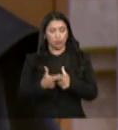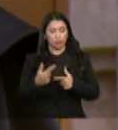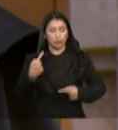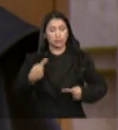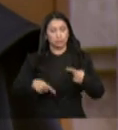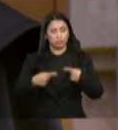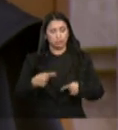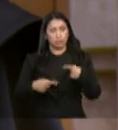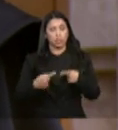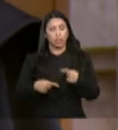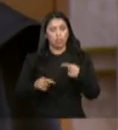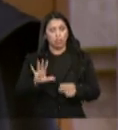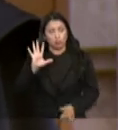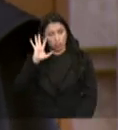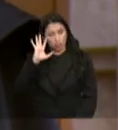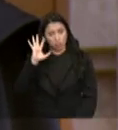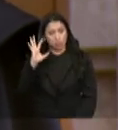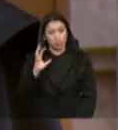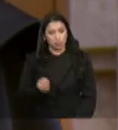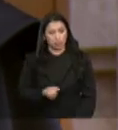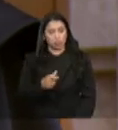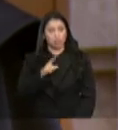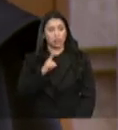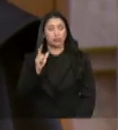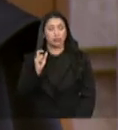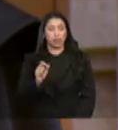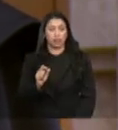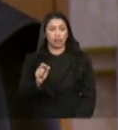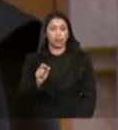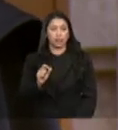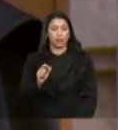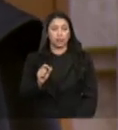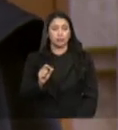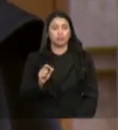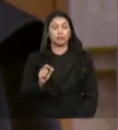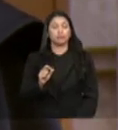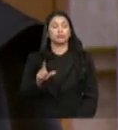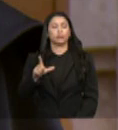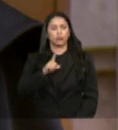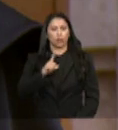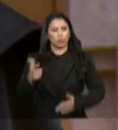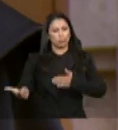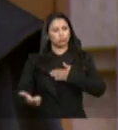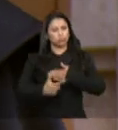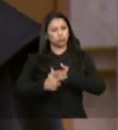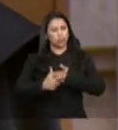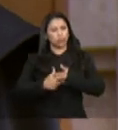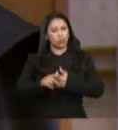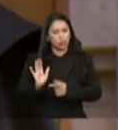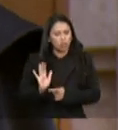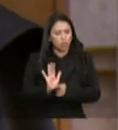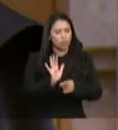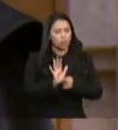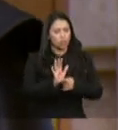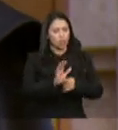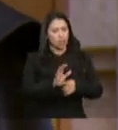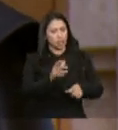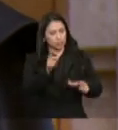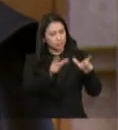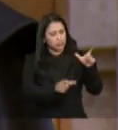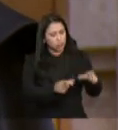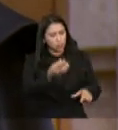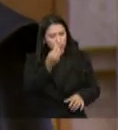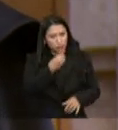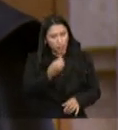por suas decisões a estabeleceu sobre todas com a missão de amparar os fracos contra os fortes os